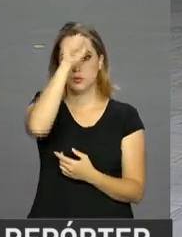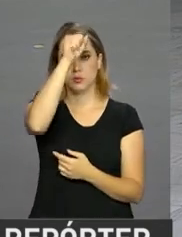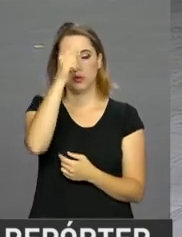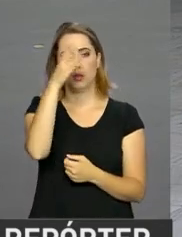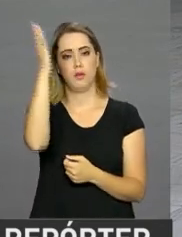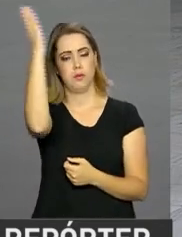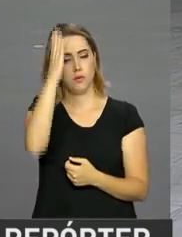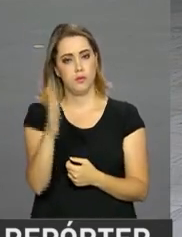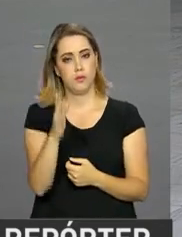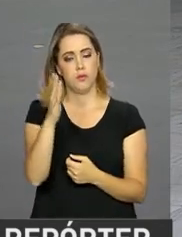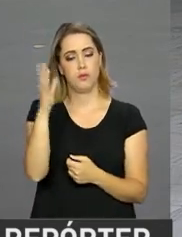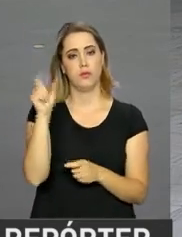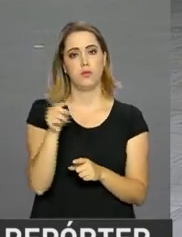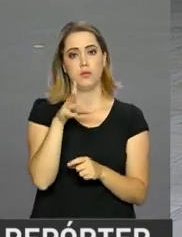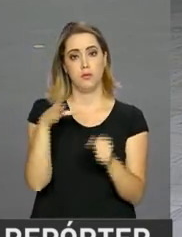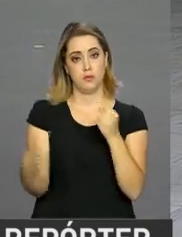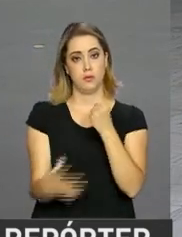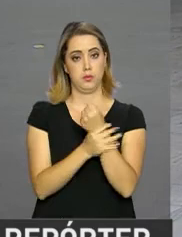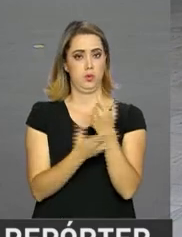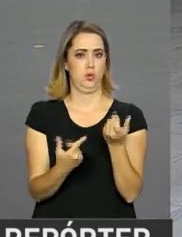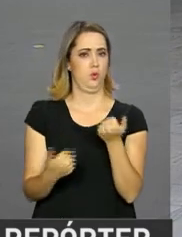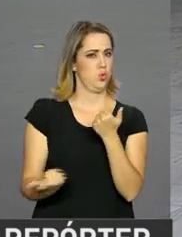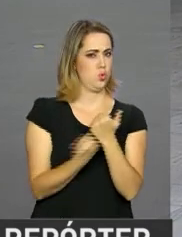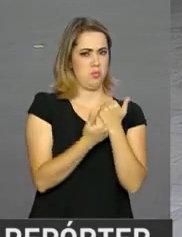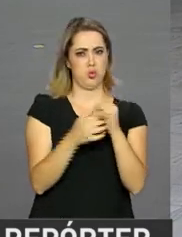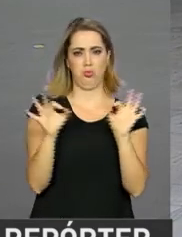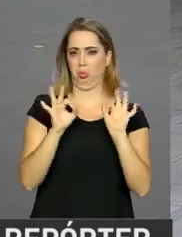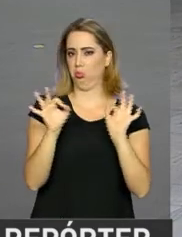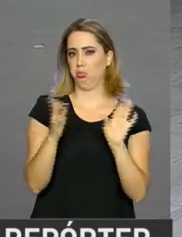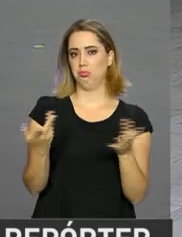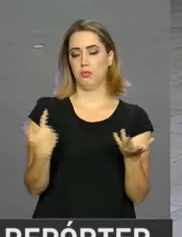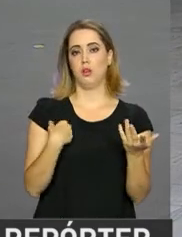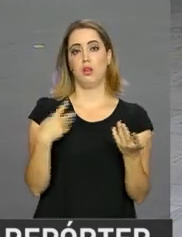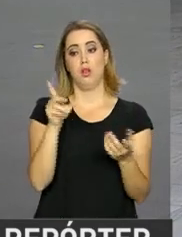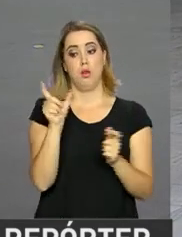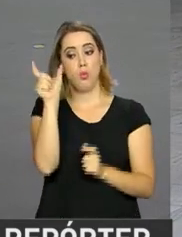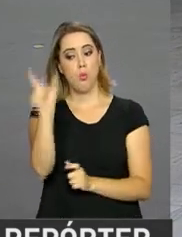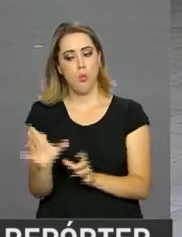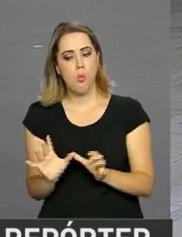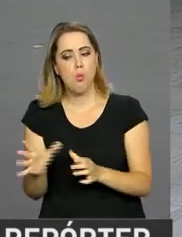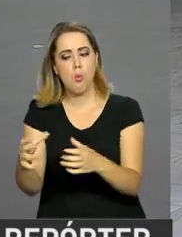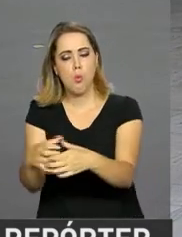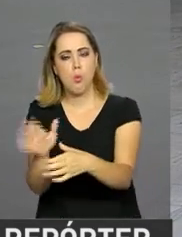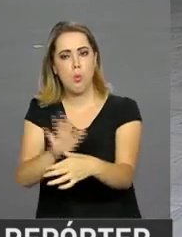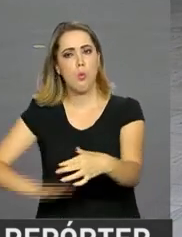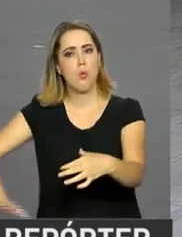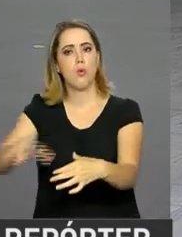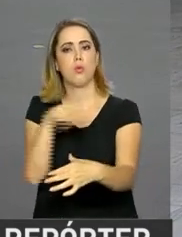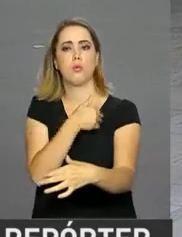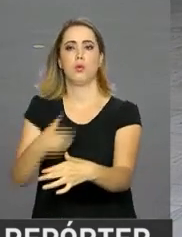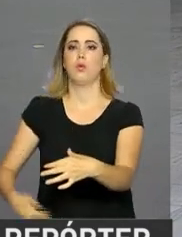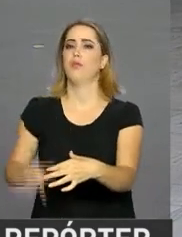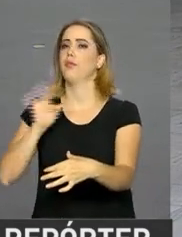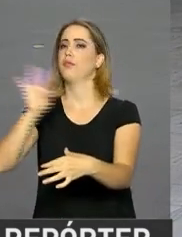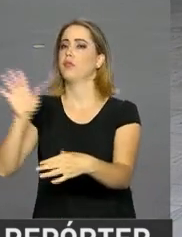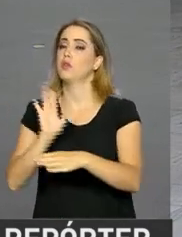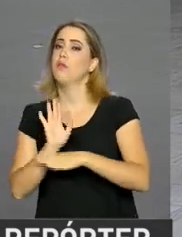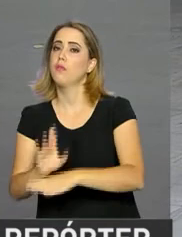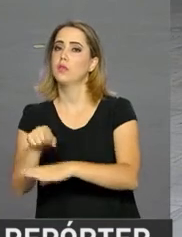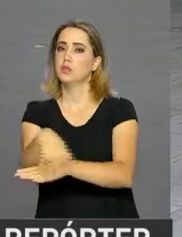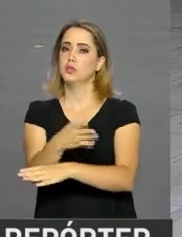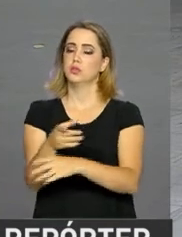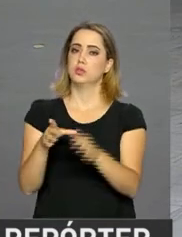substituir os agentes penitenciários os agentes federais vão auxiliar na segurança pública eles vão desempenhar